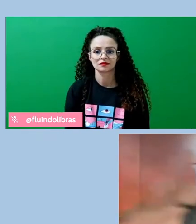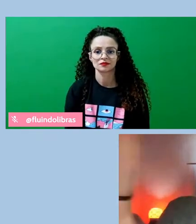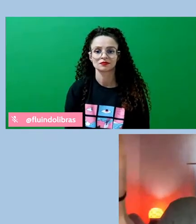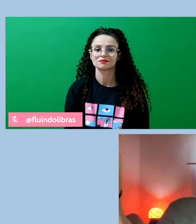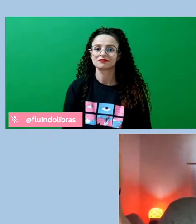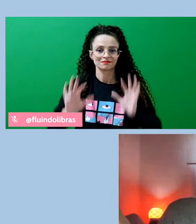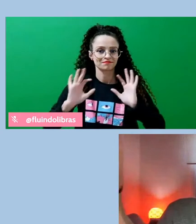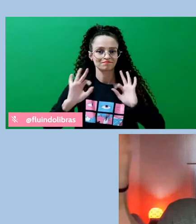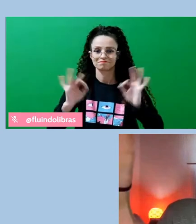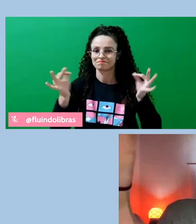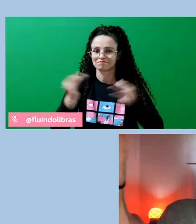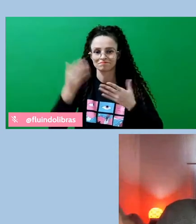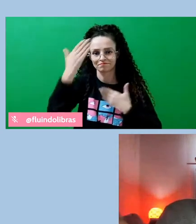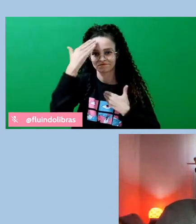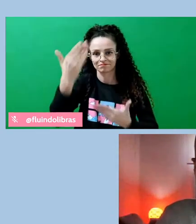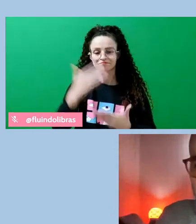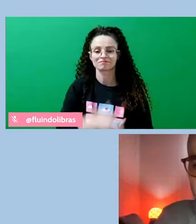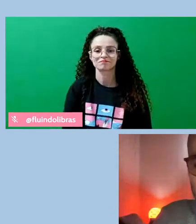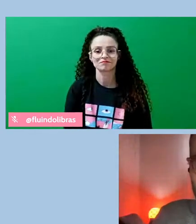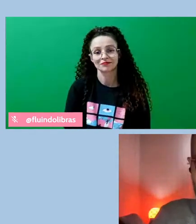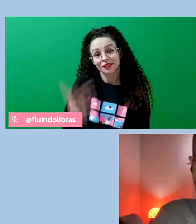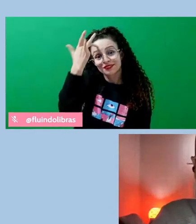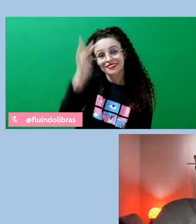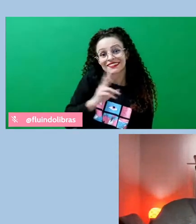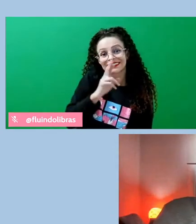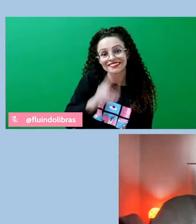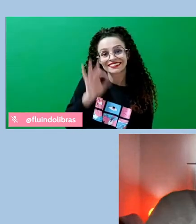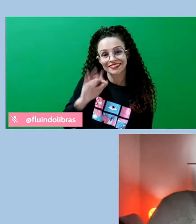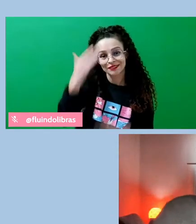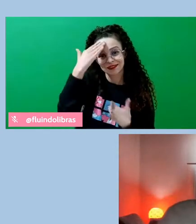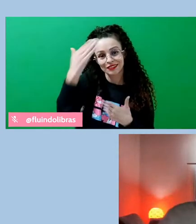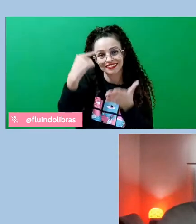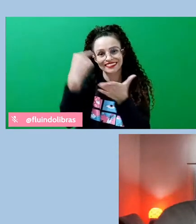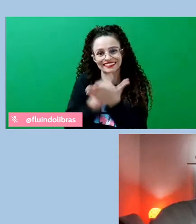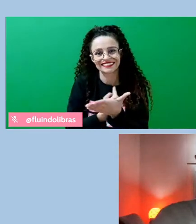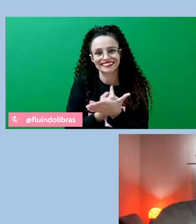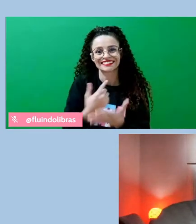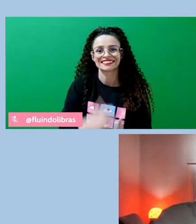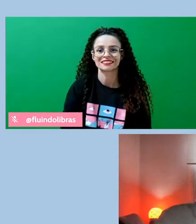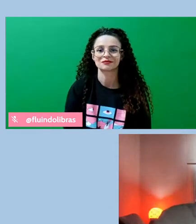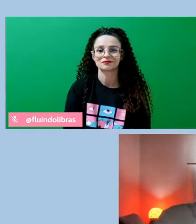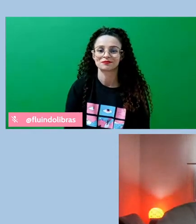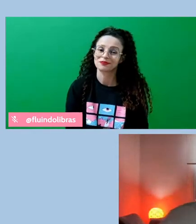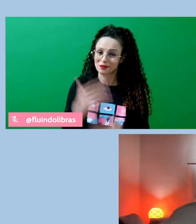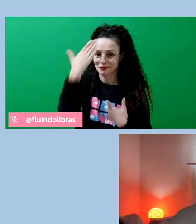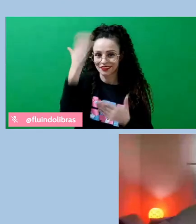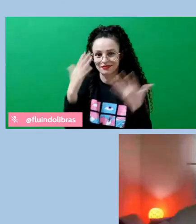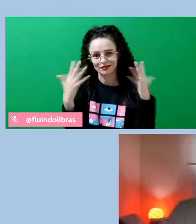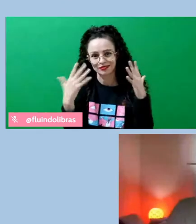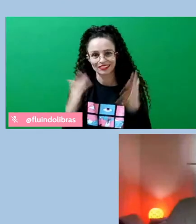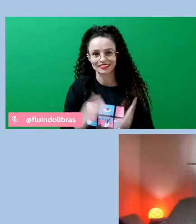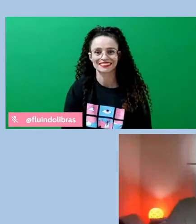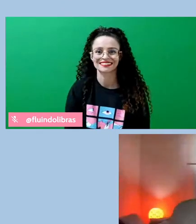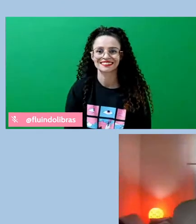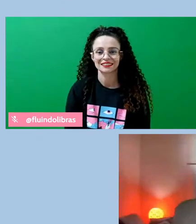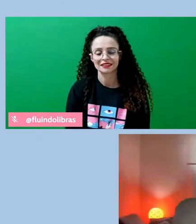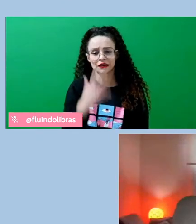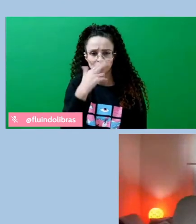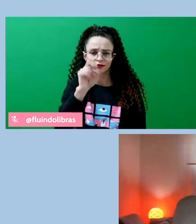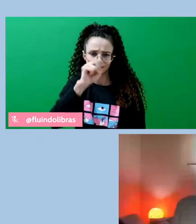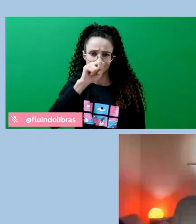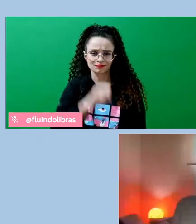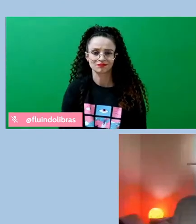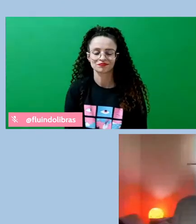Perfeito, perfeito. De novo, não sei Obrigada, se eu Murilo. respondi exatamente, Luiz, mas obrigado pela pergunta, obrigado, Luiz. Parabéns. Acho que sim, acho que respondeu